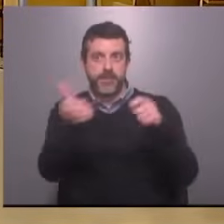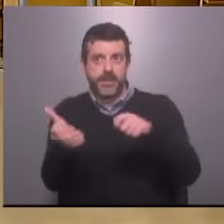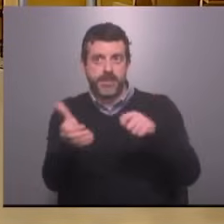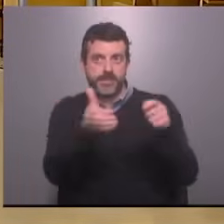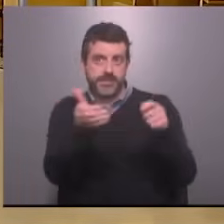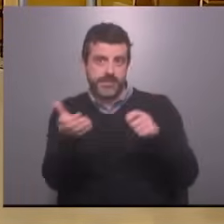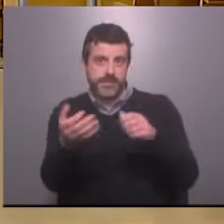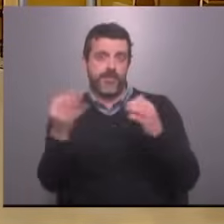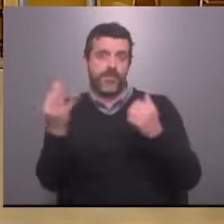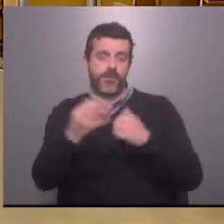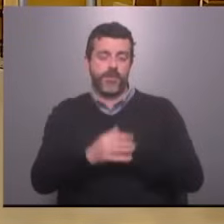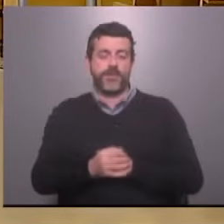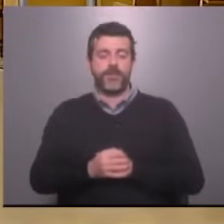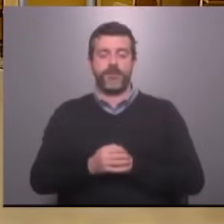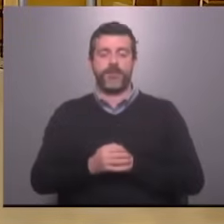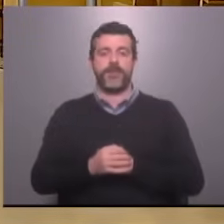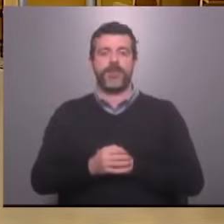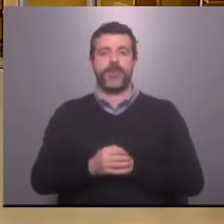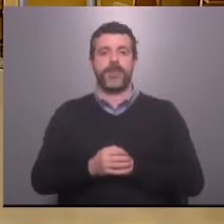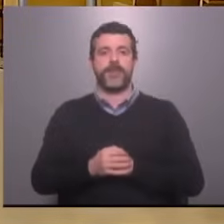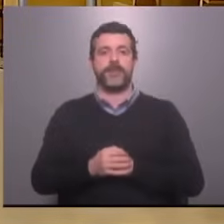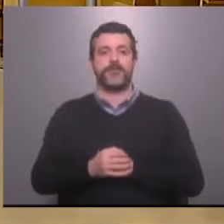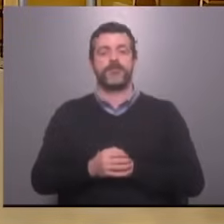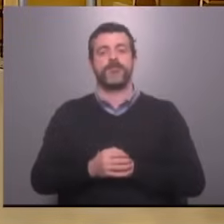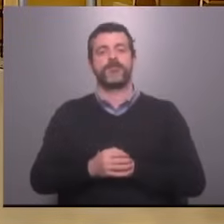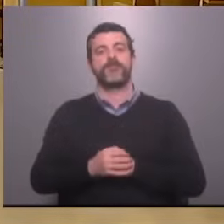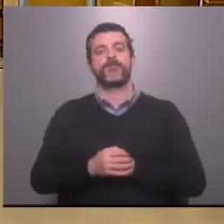batizar.